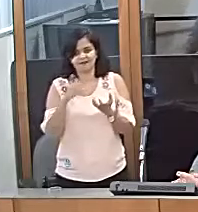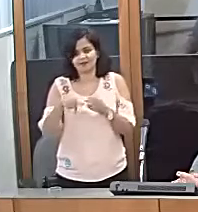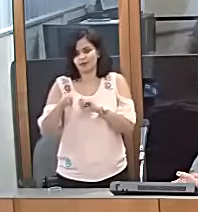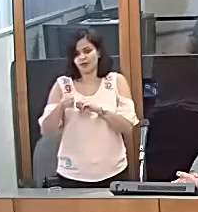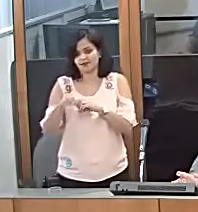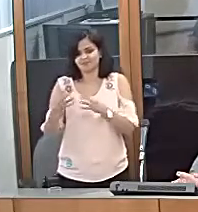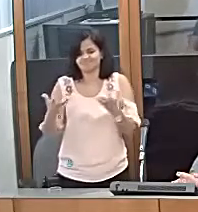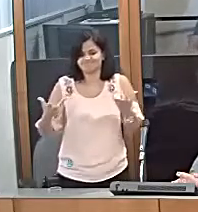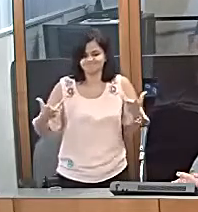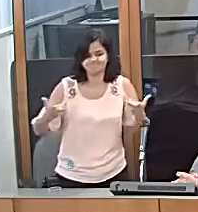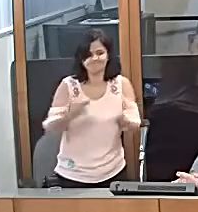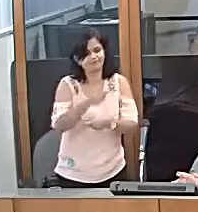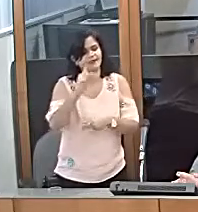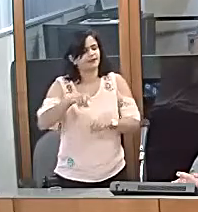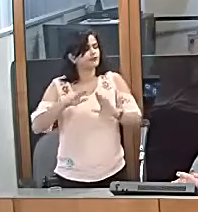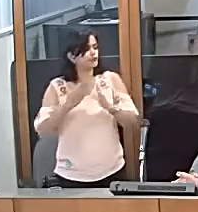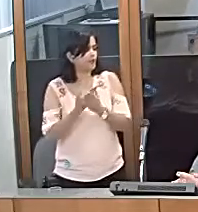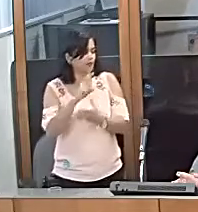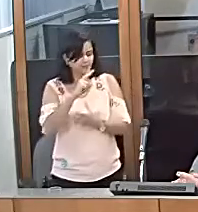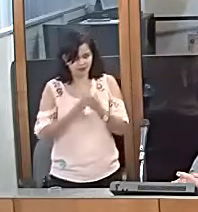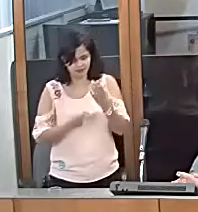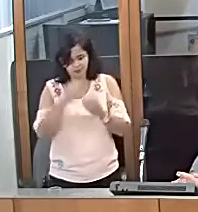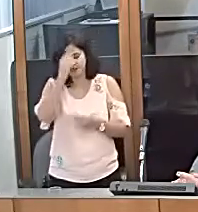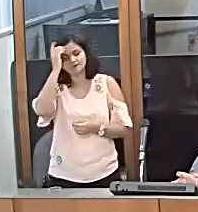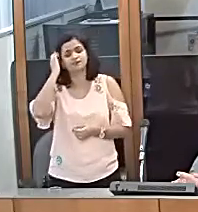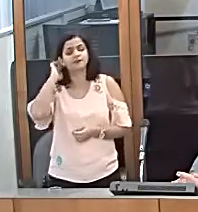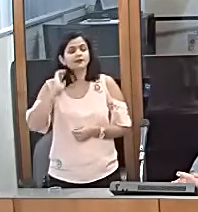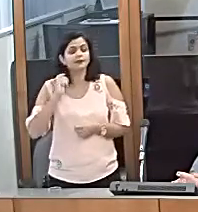temos pesquisas, nós temos